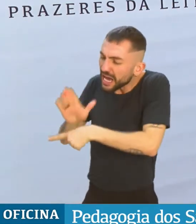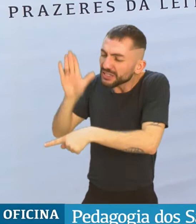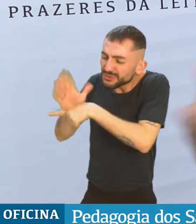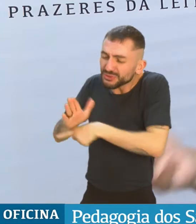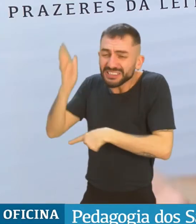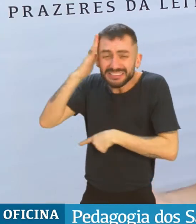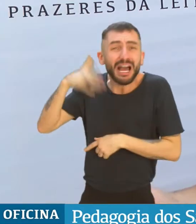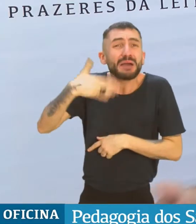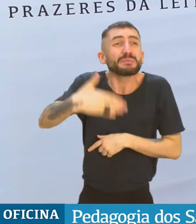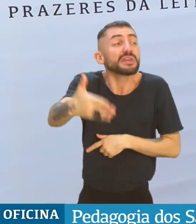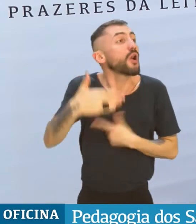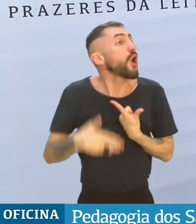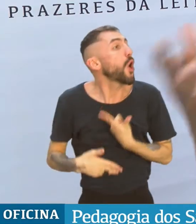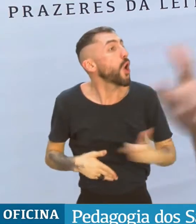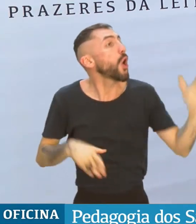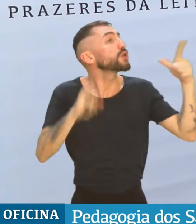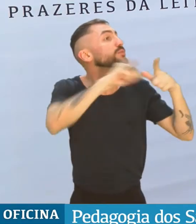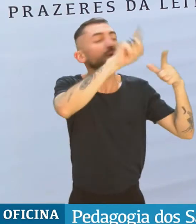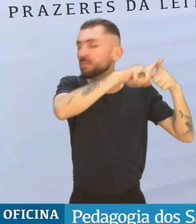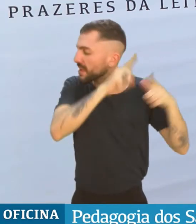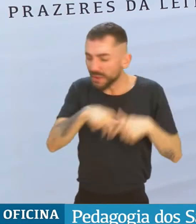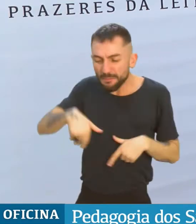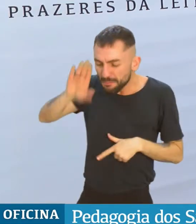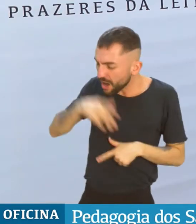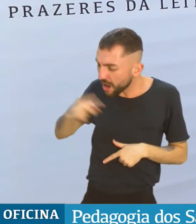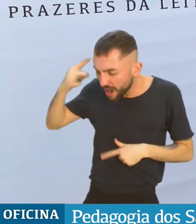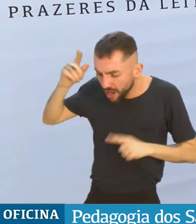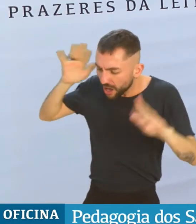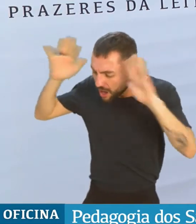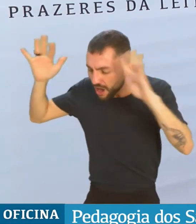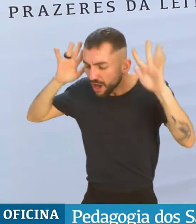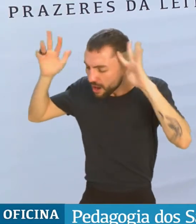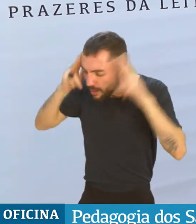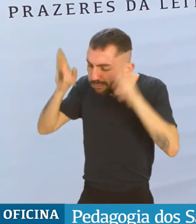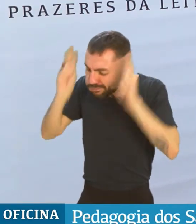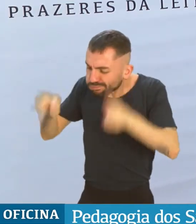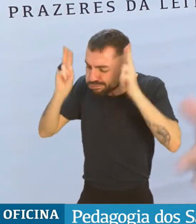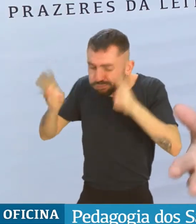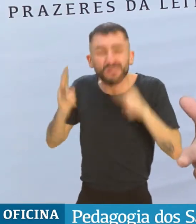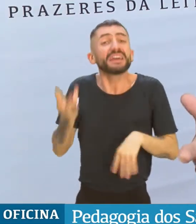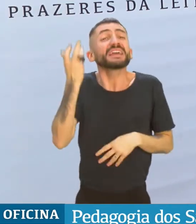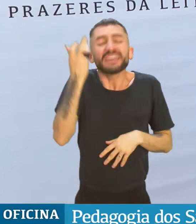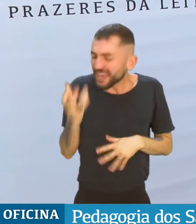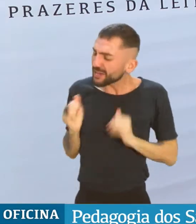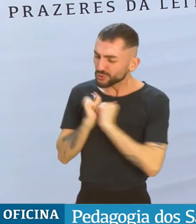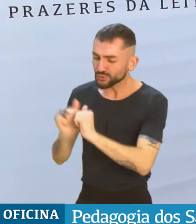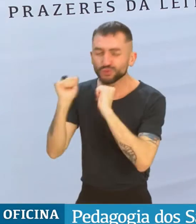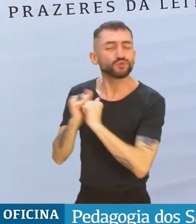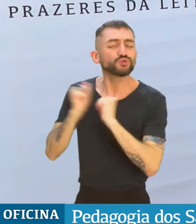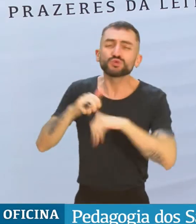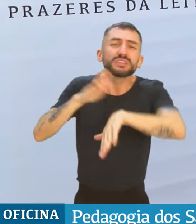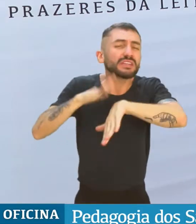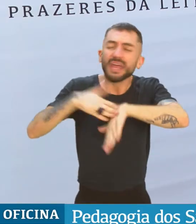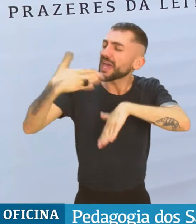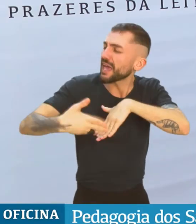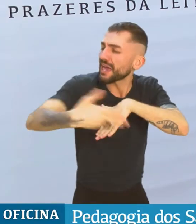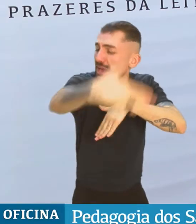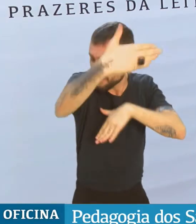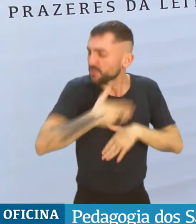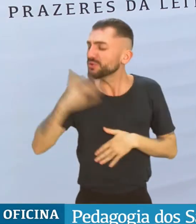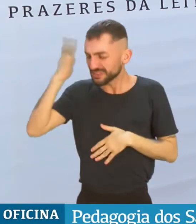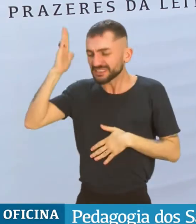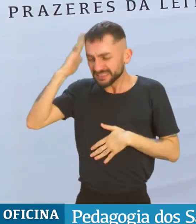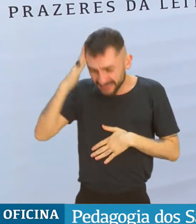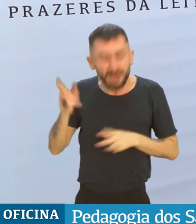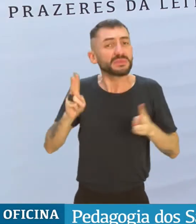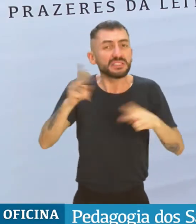mesmo em face do maior encanto, dele se encante mais o meu pensamento. Quero vivê-lo em cada vão momento, e em seu louvor hei de espalhar meu